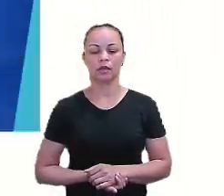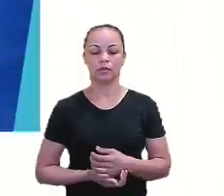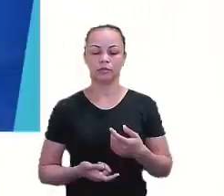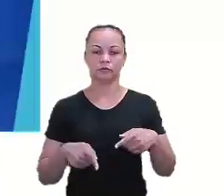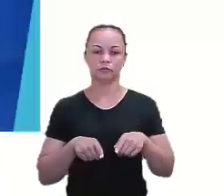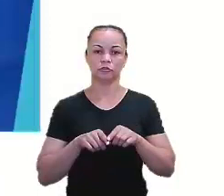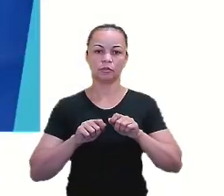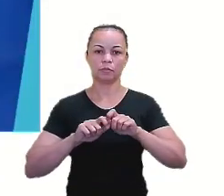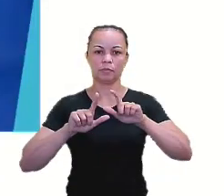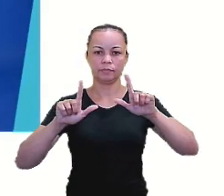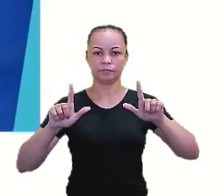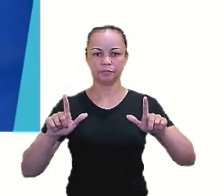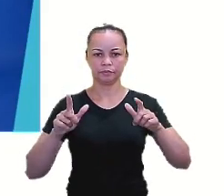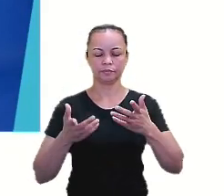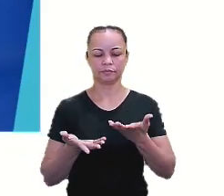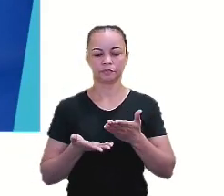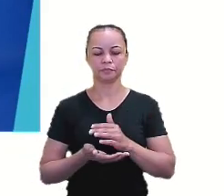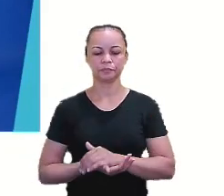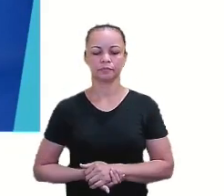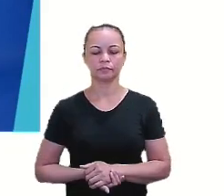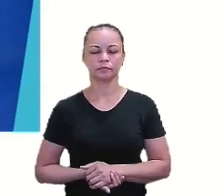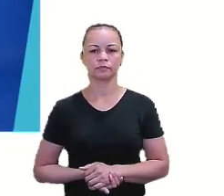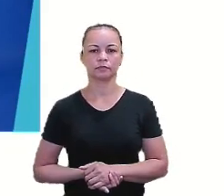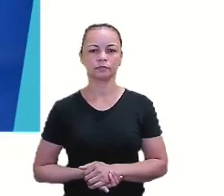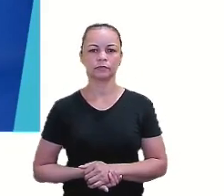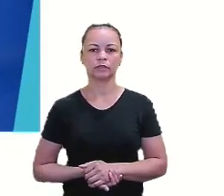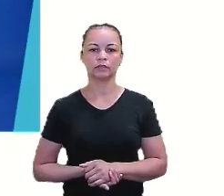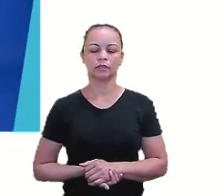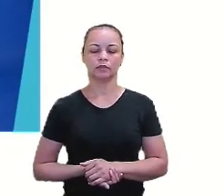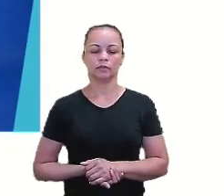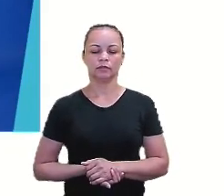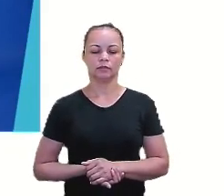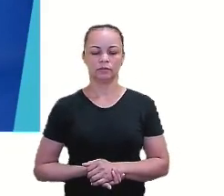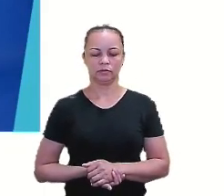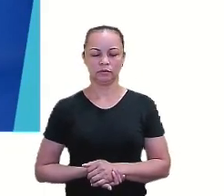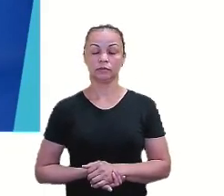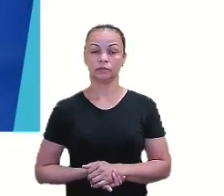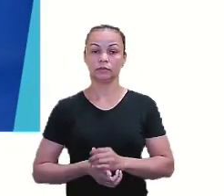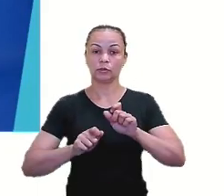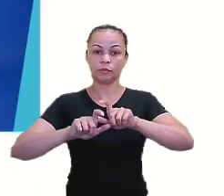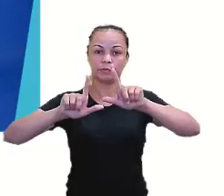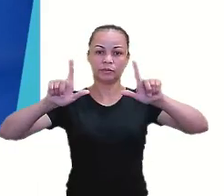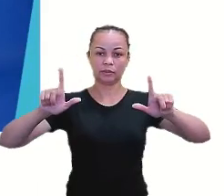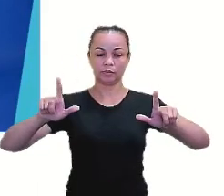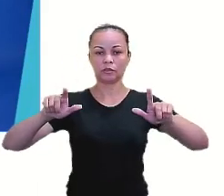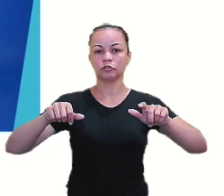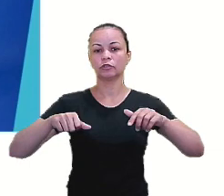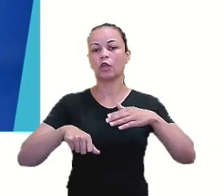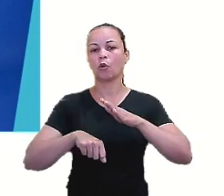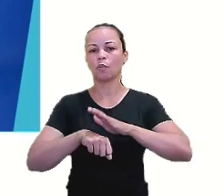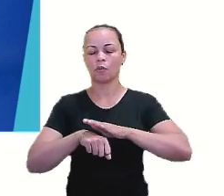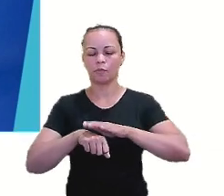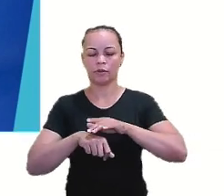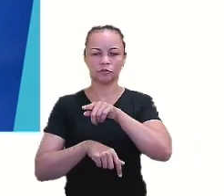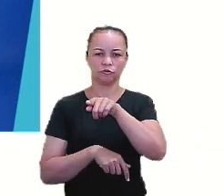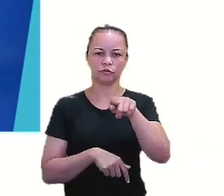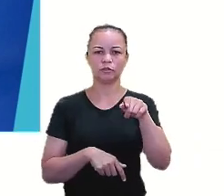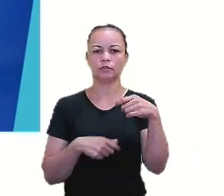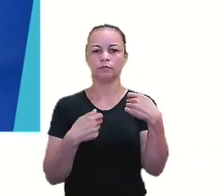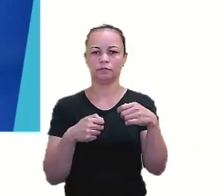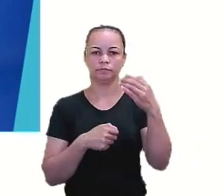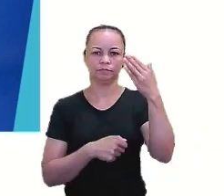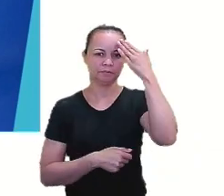slide, ou melhor, né? Abrir essa imagem, porque a gente está naquele momento, você precisa